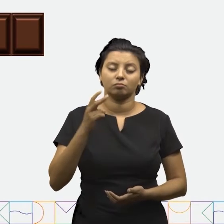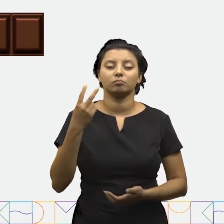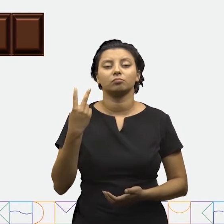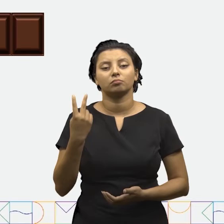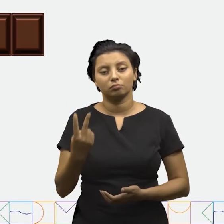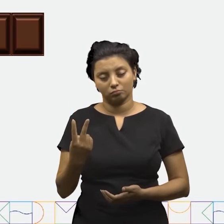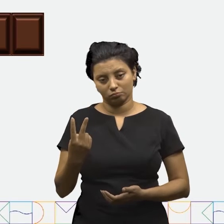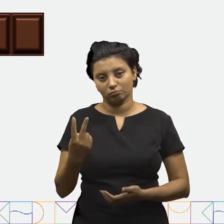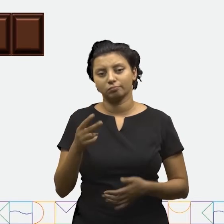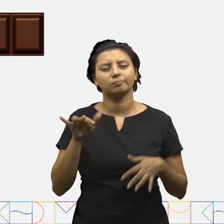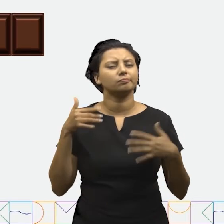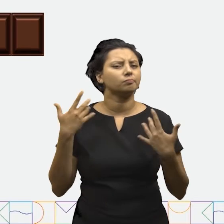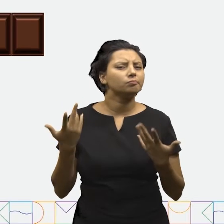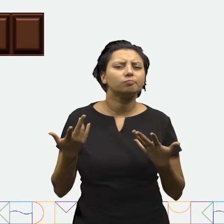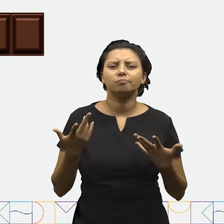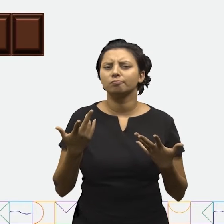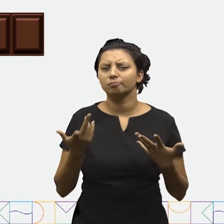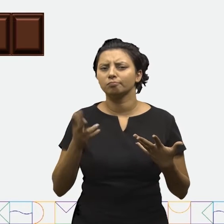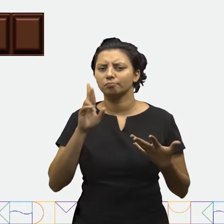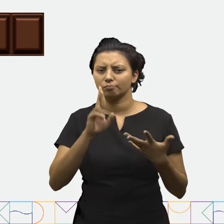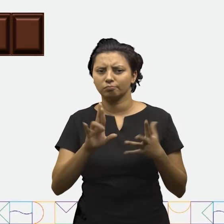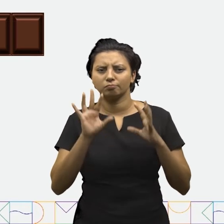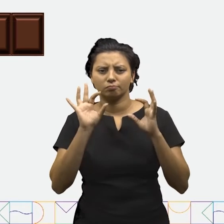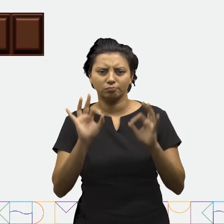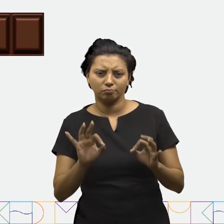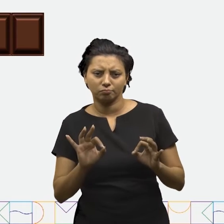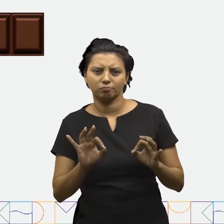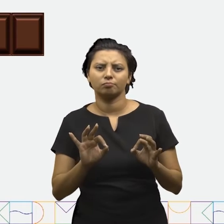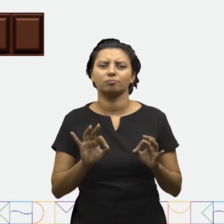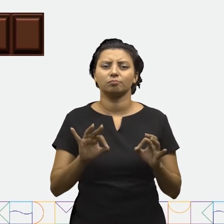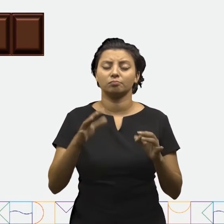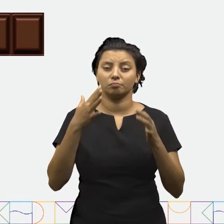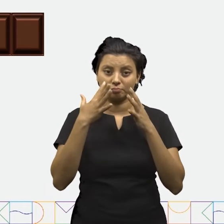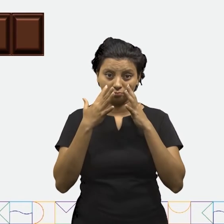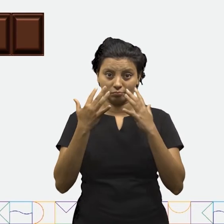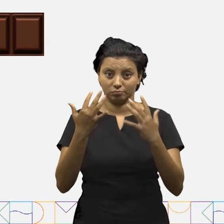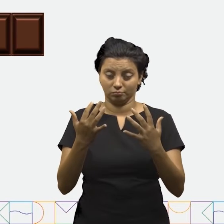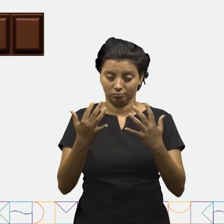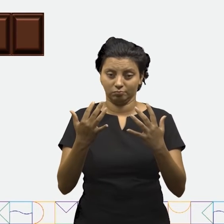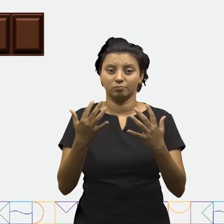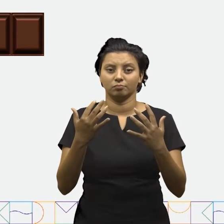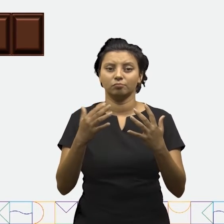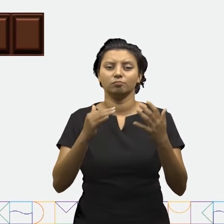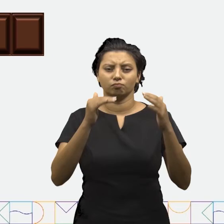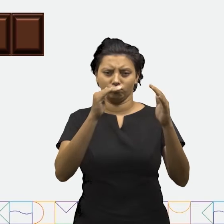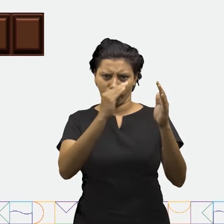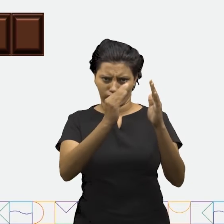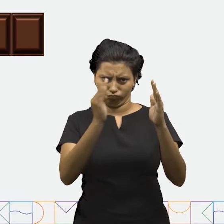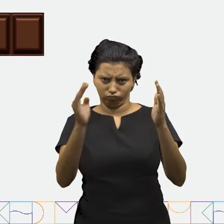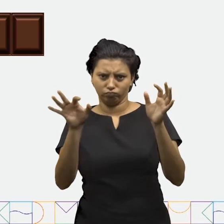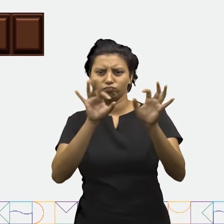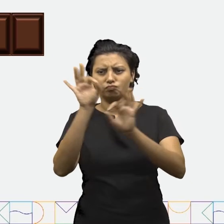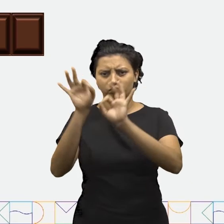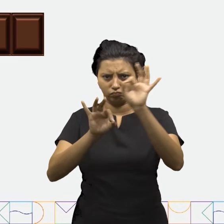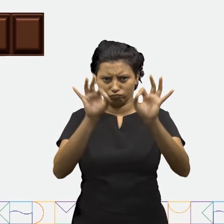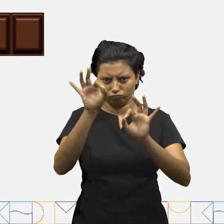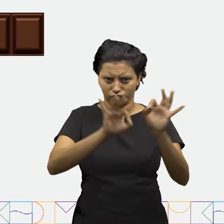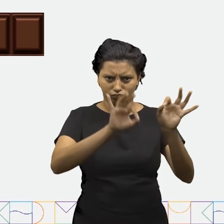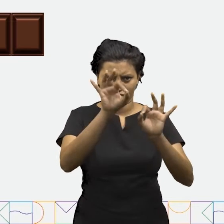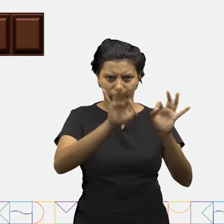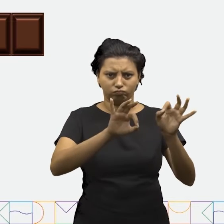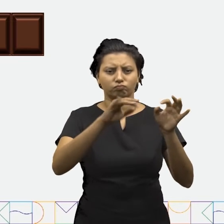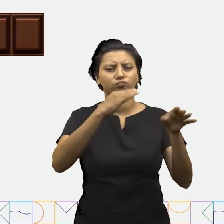ou letra C, 2 tabletes de chocolate? Preste atenção como está organizado